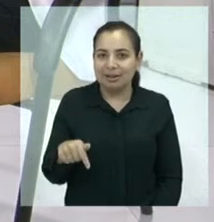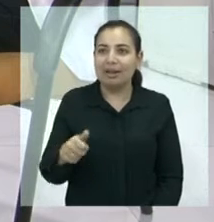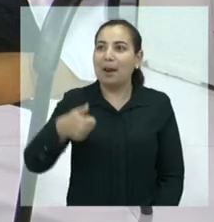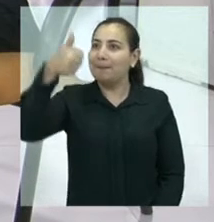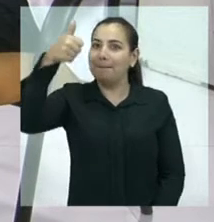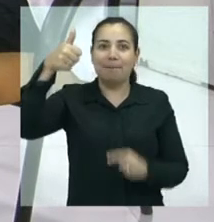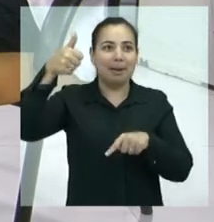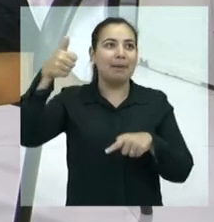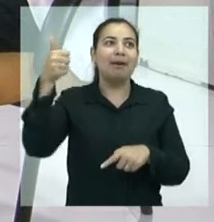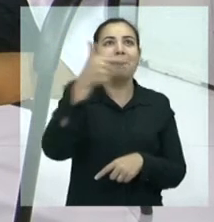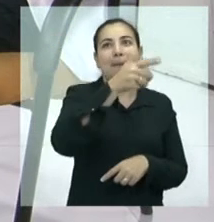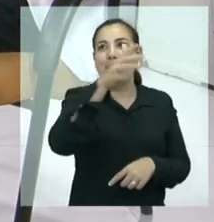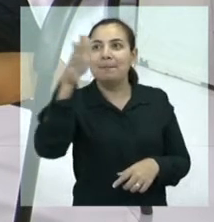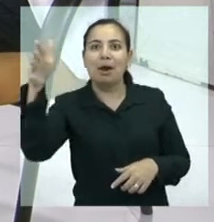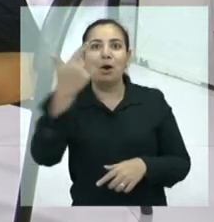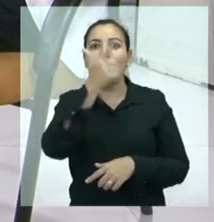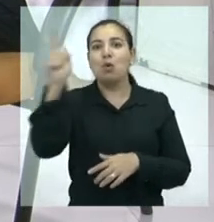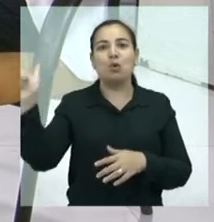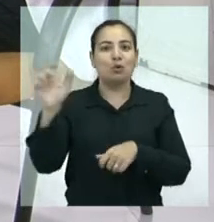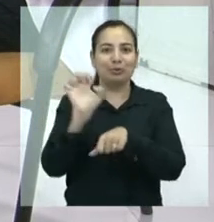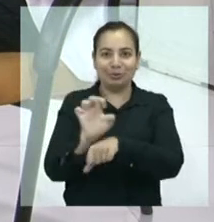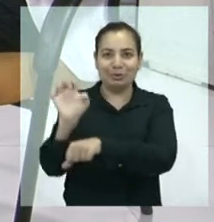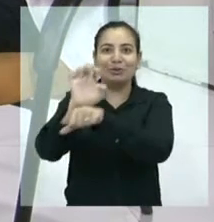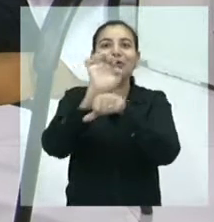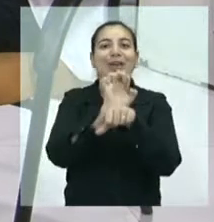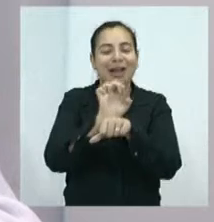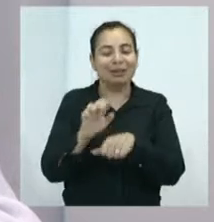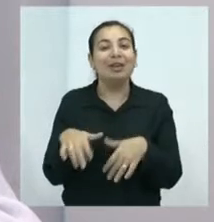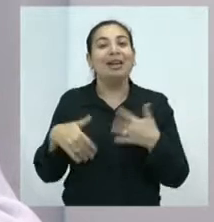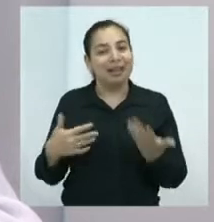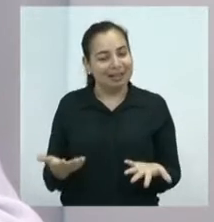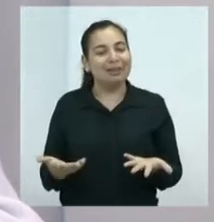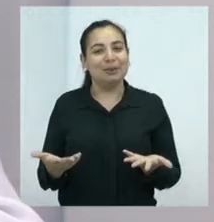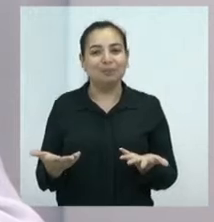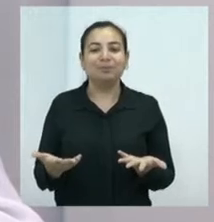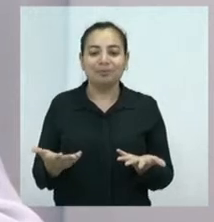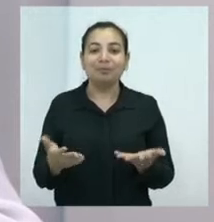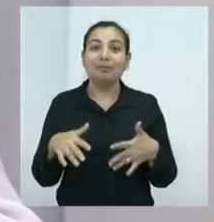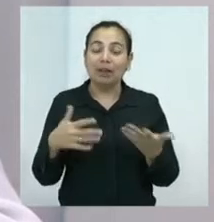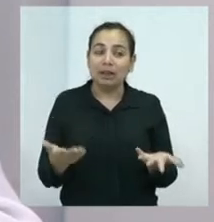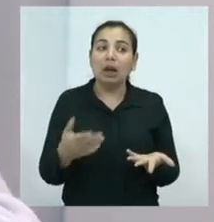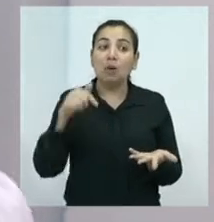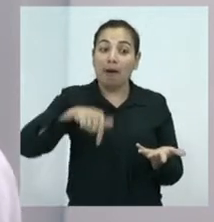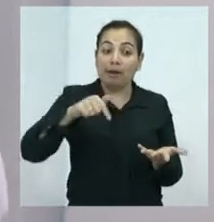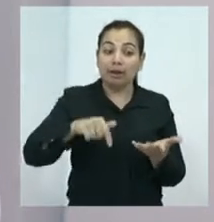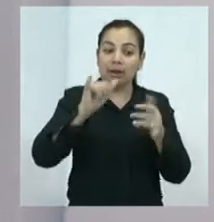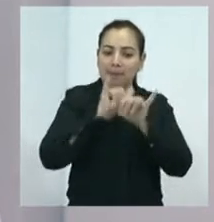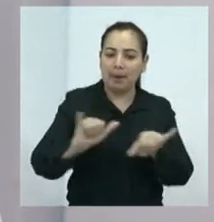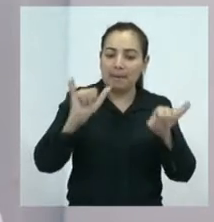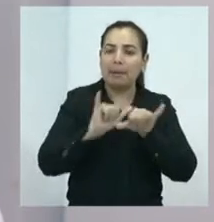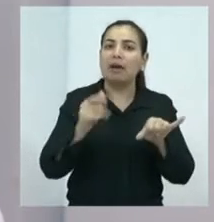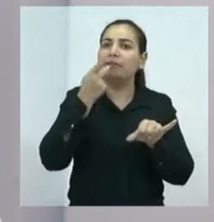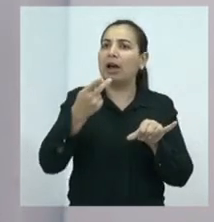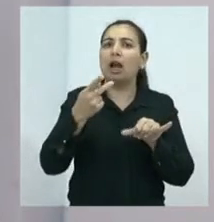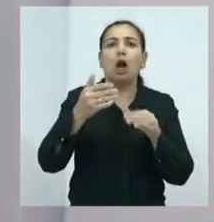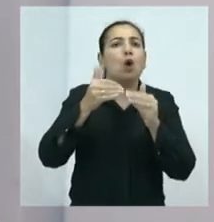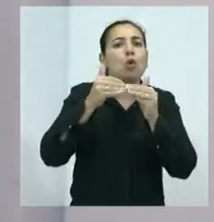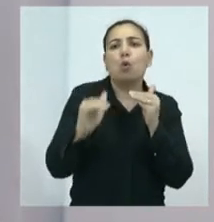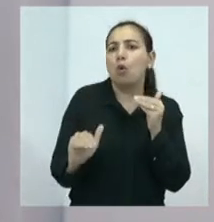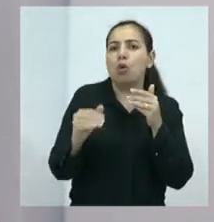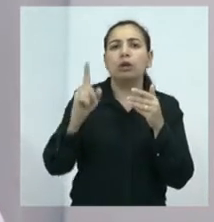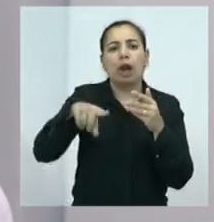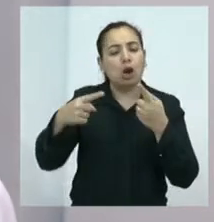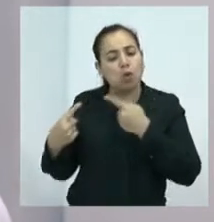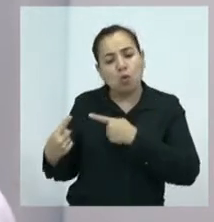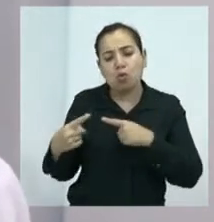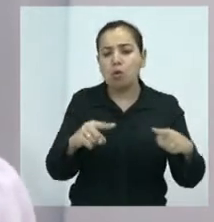se posicionar. A gente lança essa campanha, o Estado está dizendo que é contra o racismo, está se colocando ao lado da